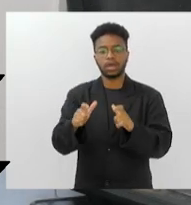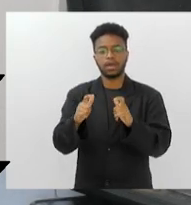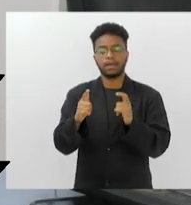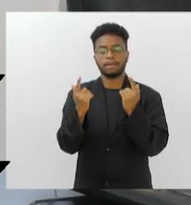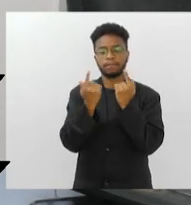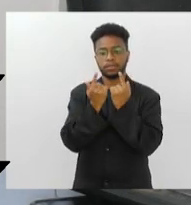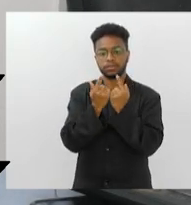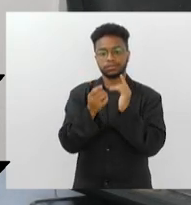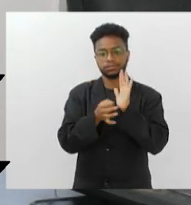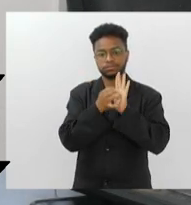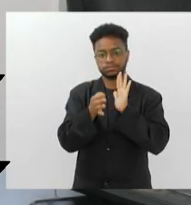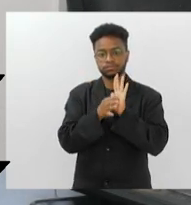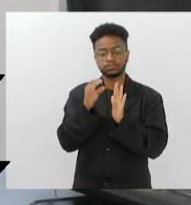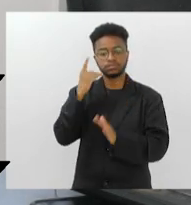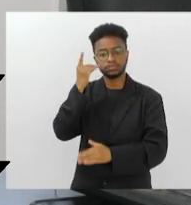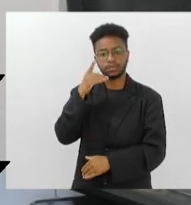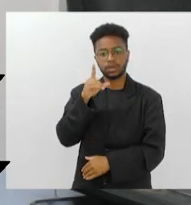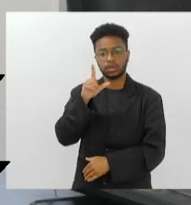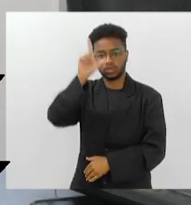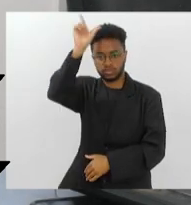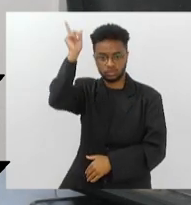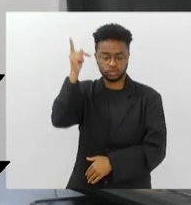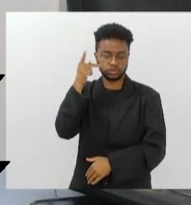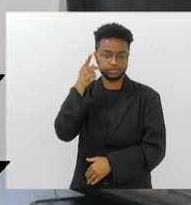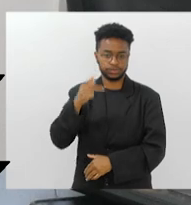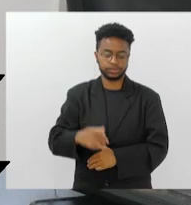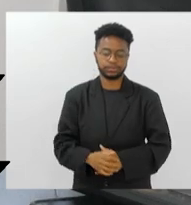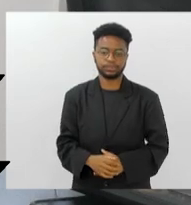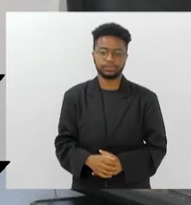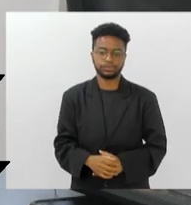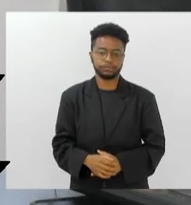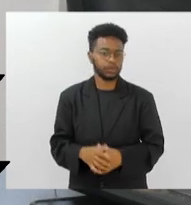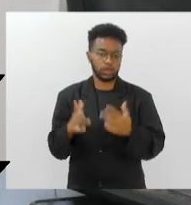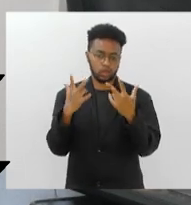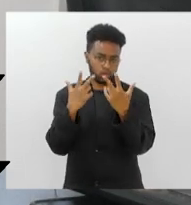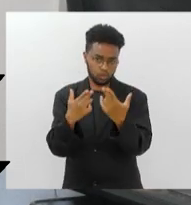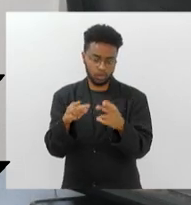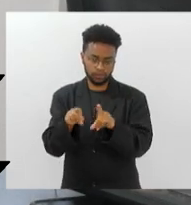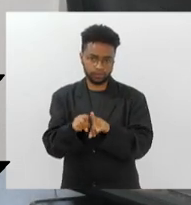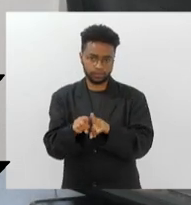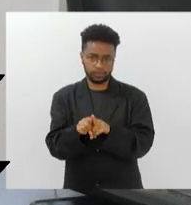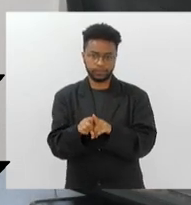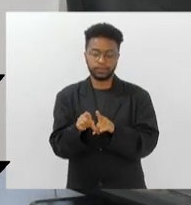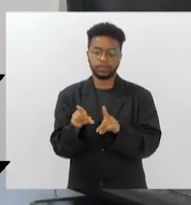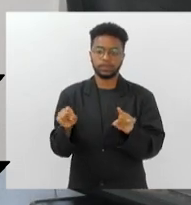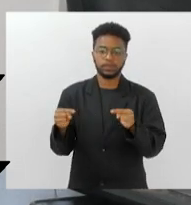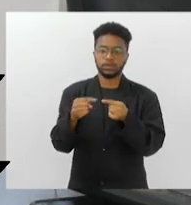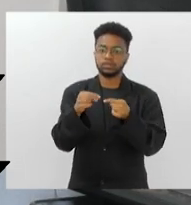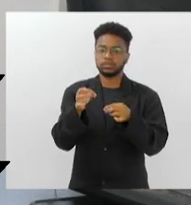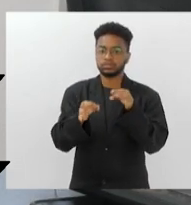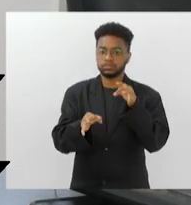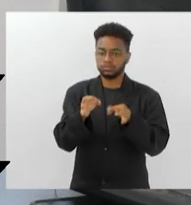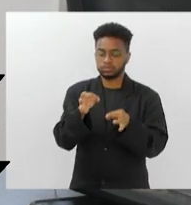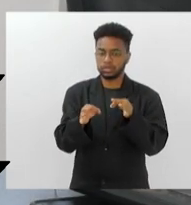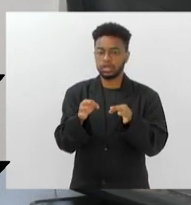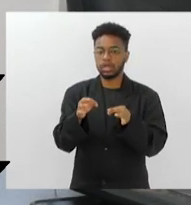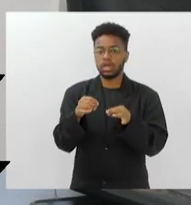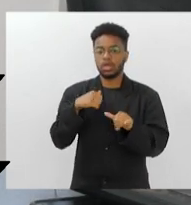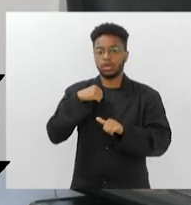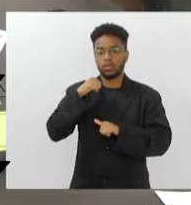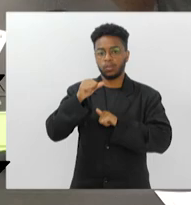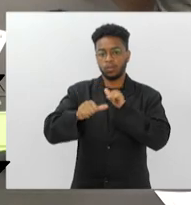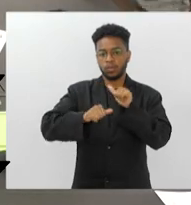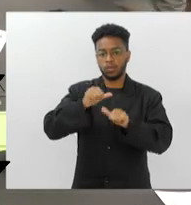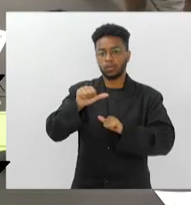Luis Paulo eh mesma coisa né juridicidade tô trocando de